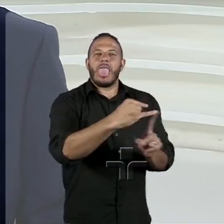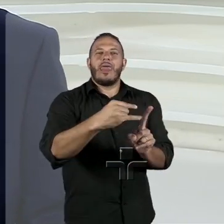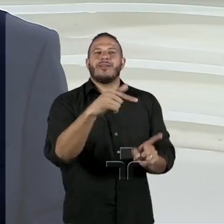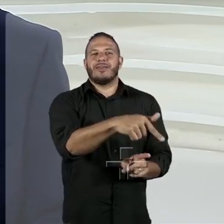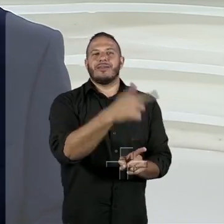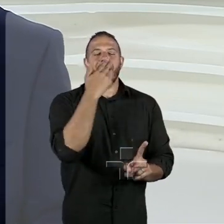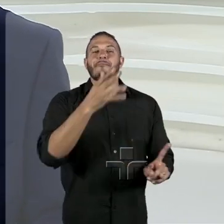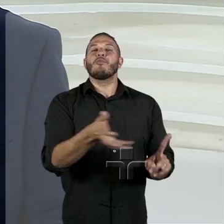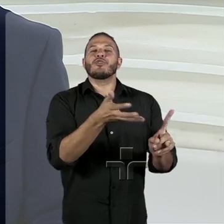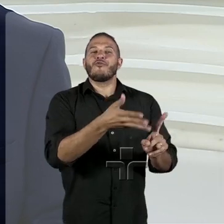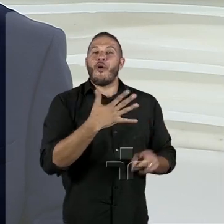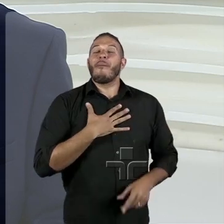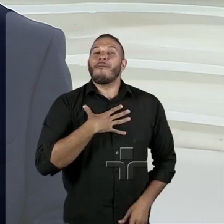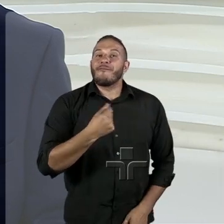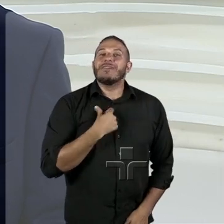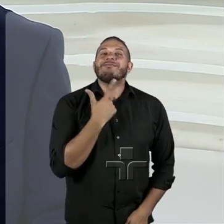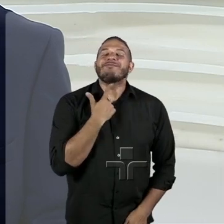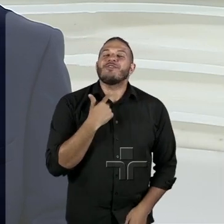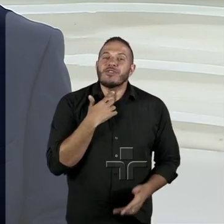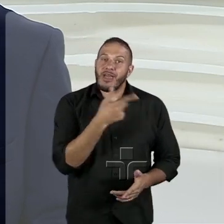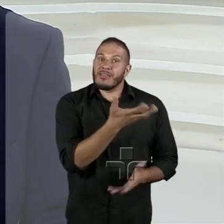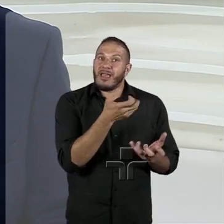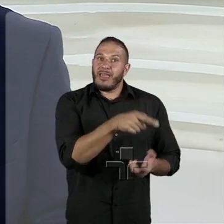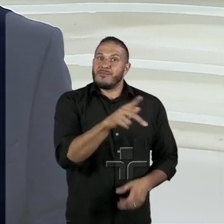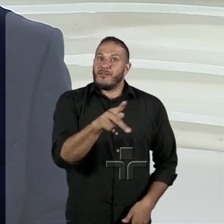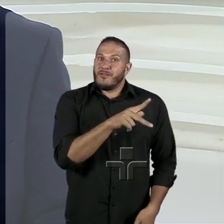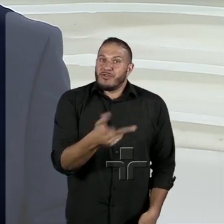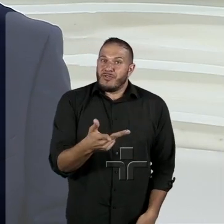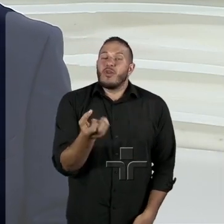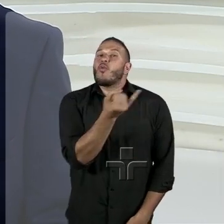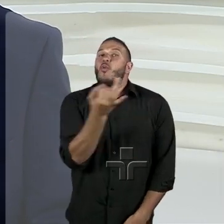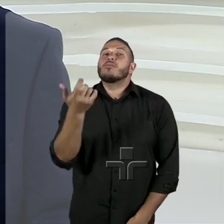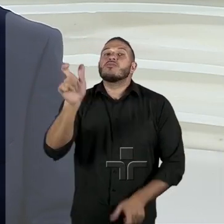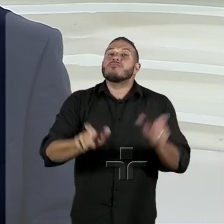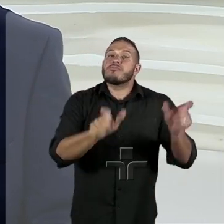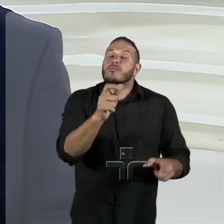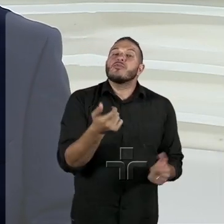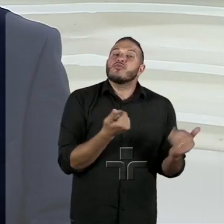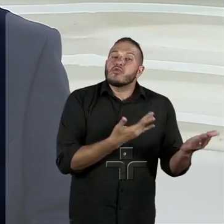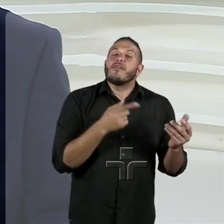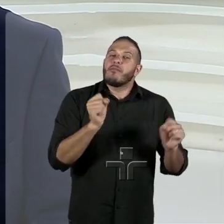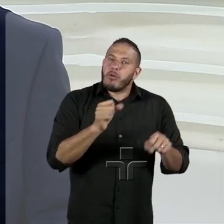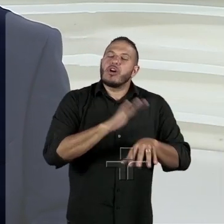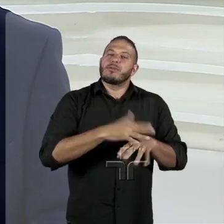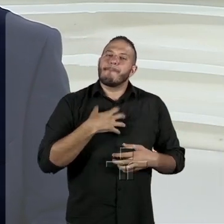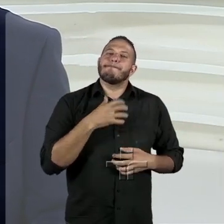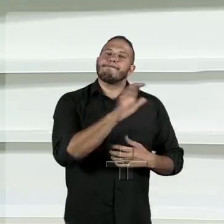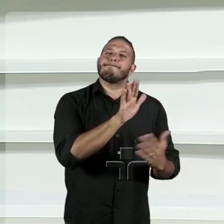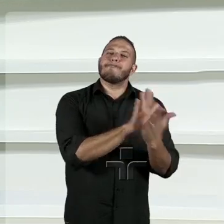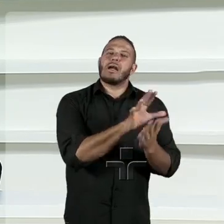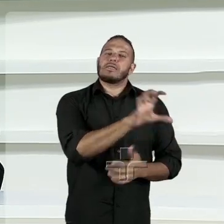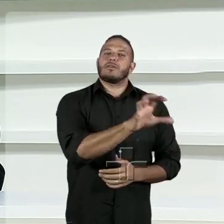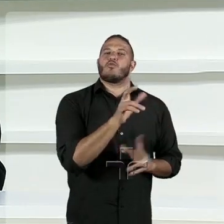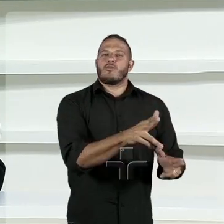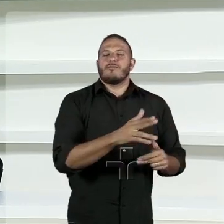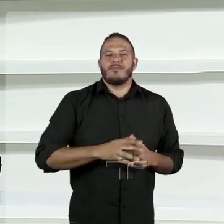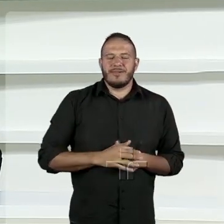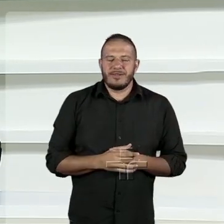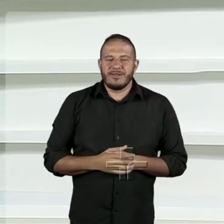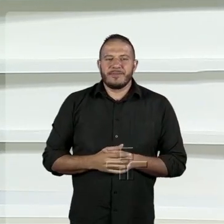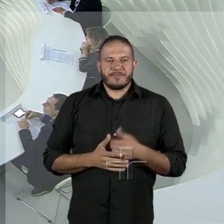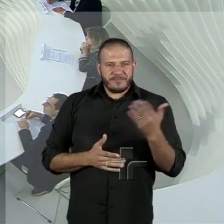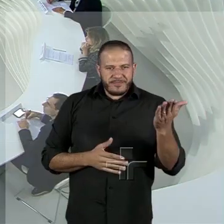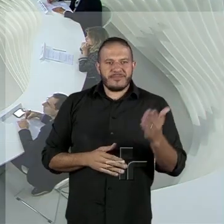motivou meu filho a querer buscar esse caminho. Quantos jovens mais a gente pode engajar dessa maneira? Secretário Evaldo